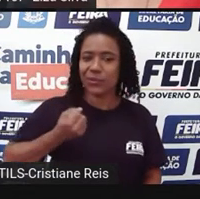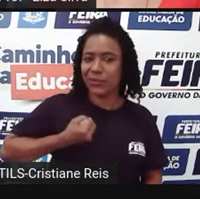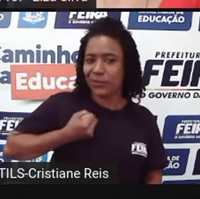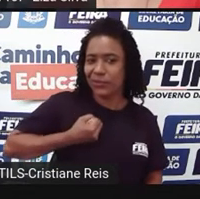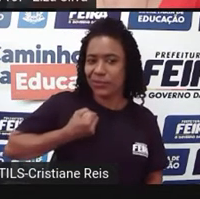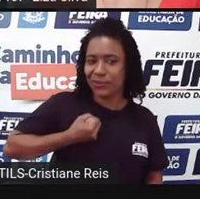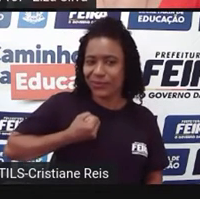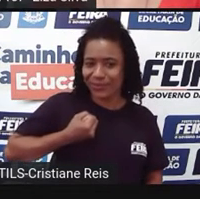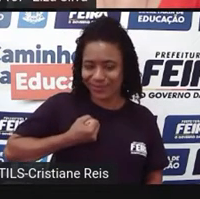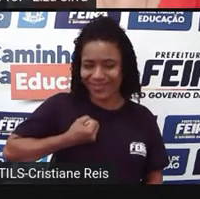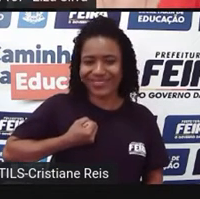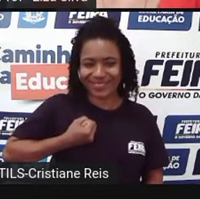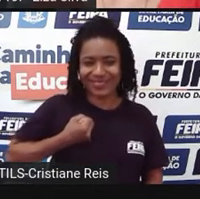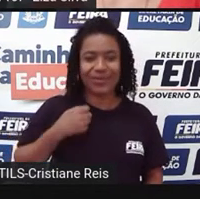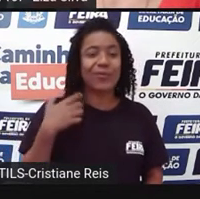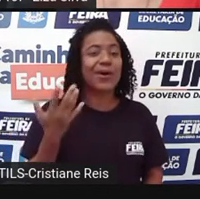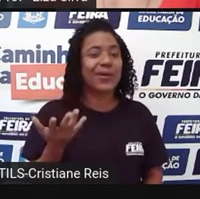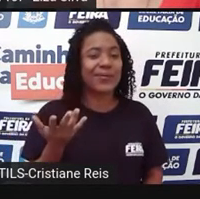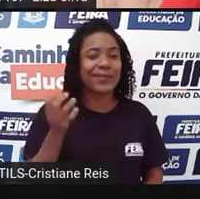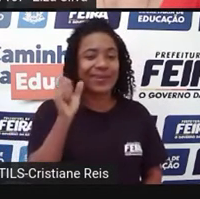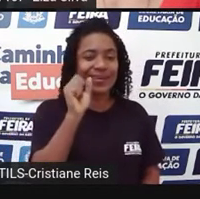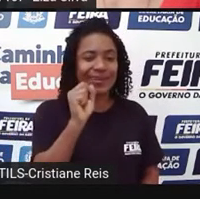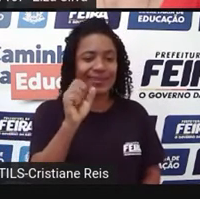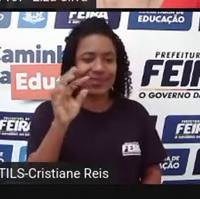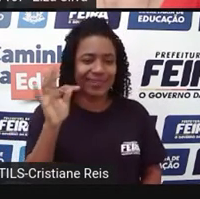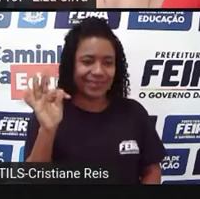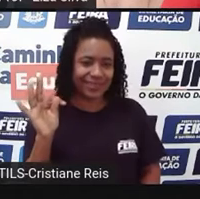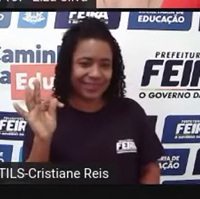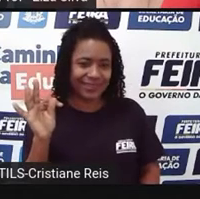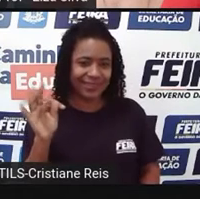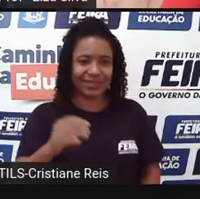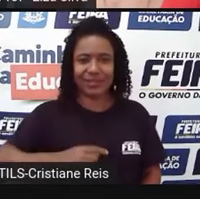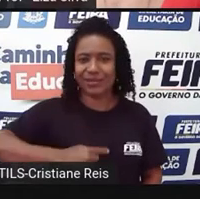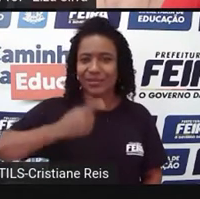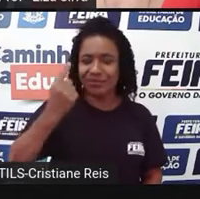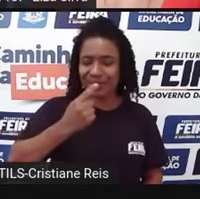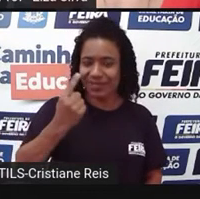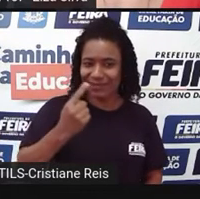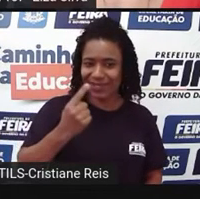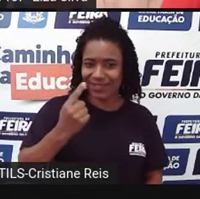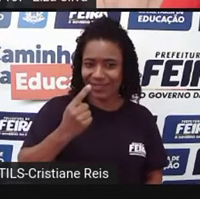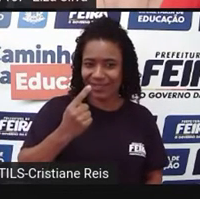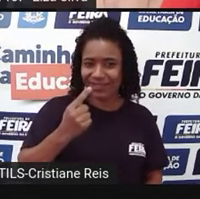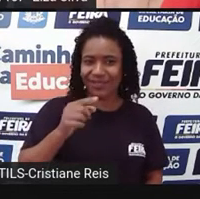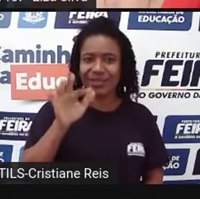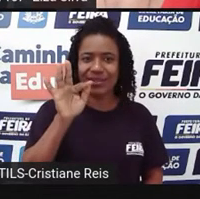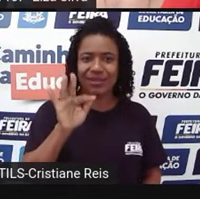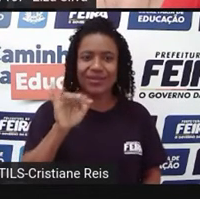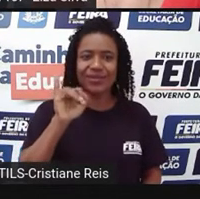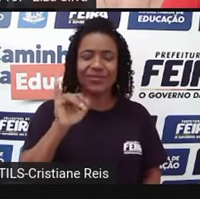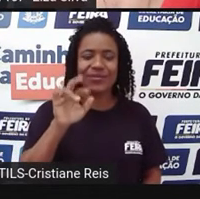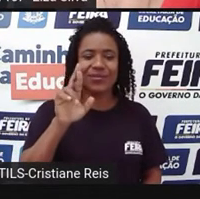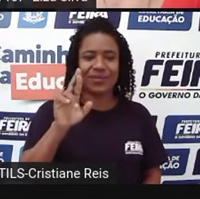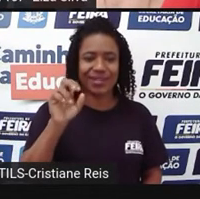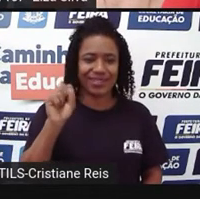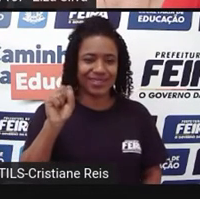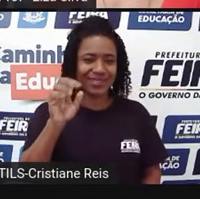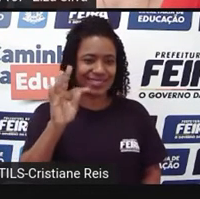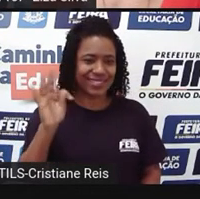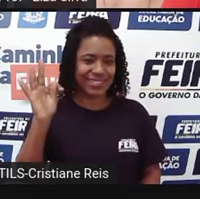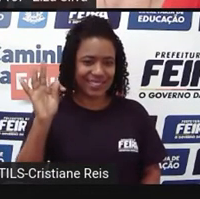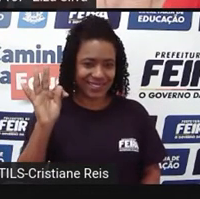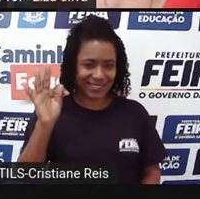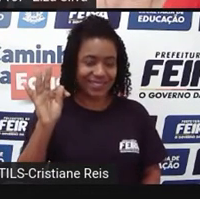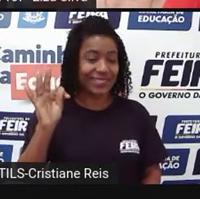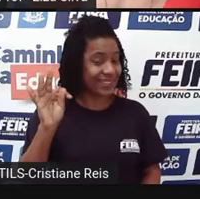extenso do ordinal então primeiro em inglês é força força então